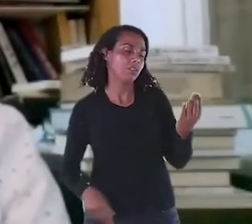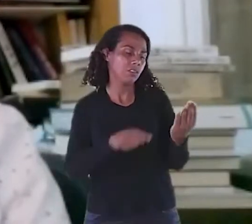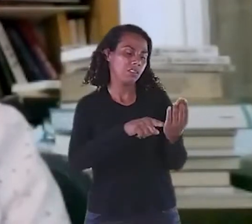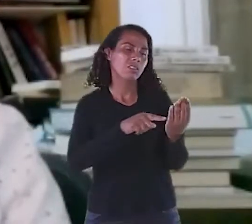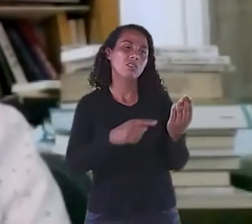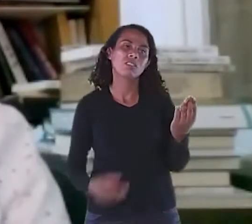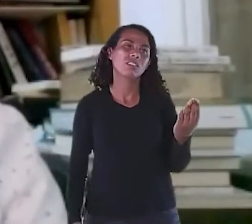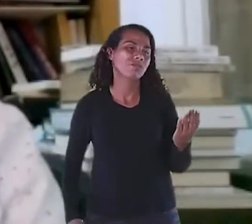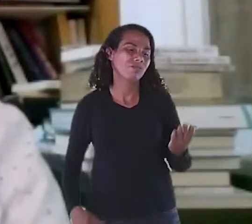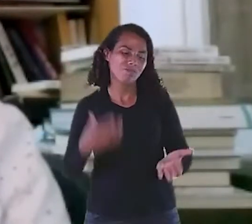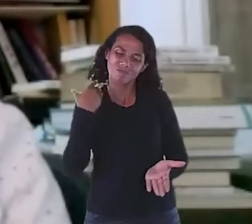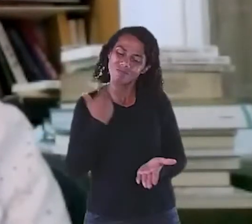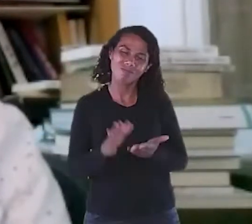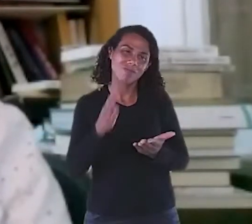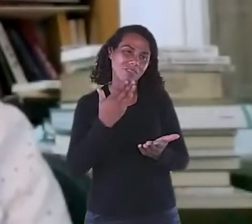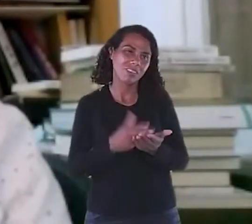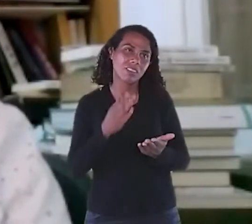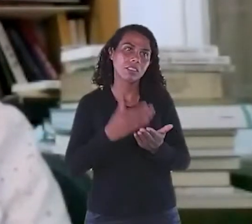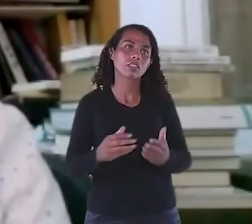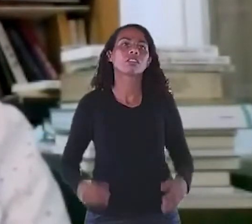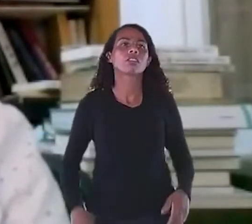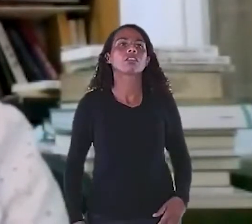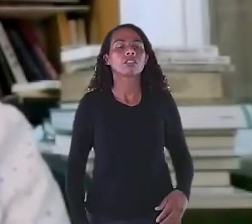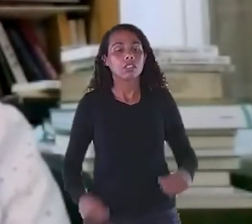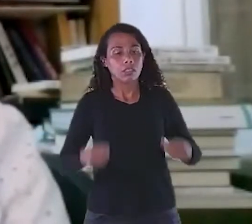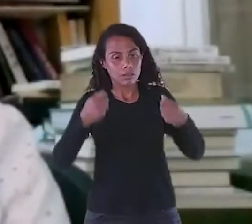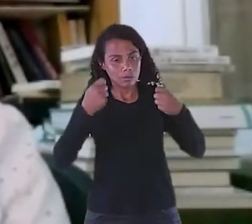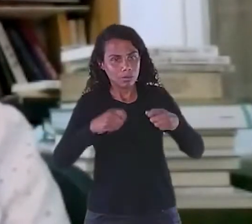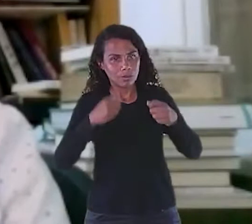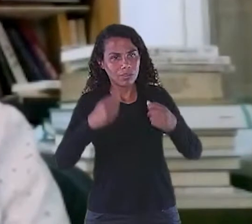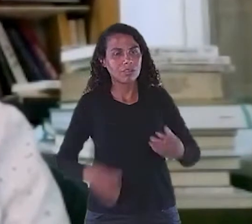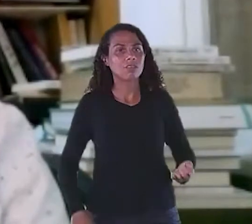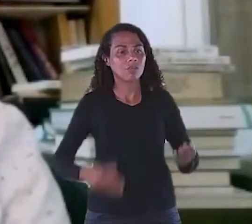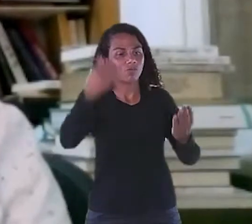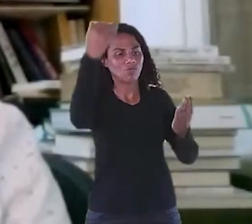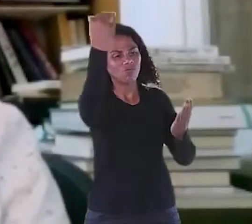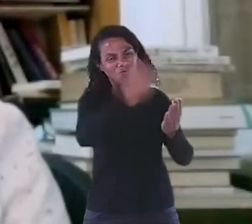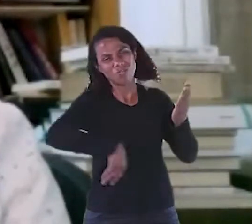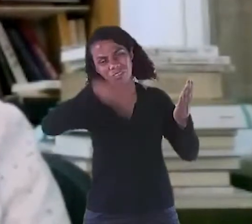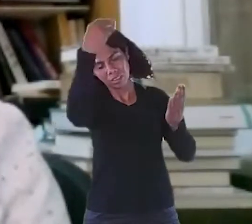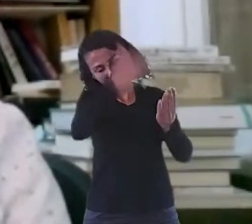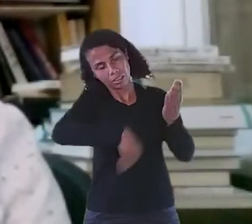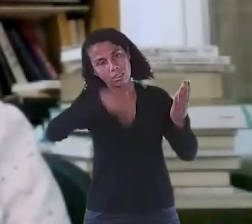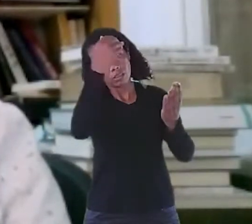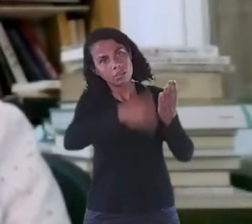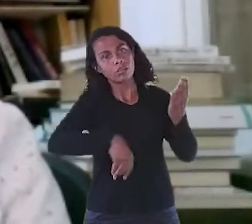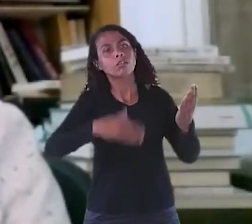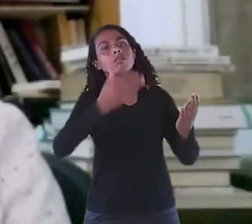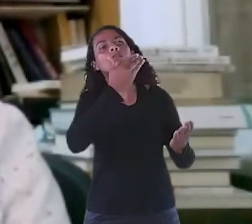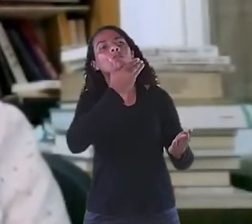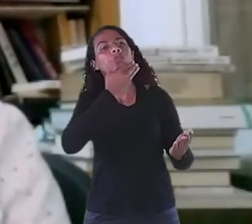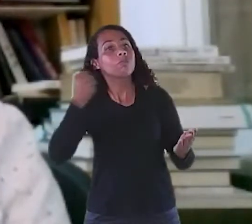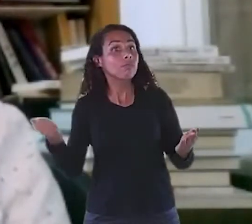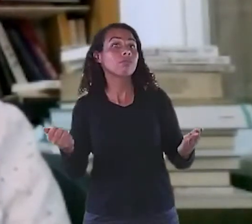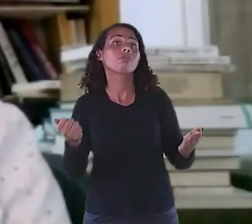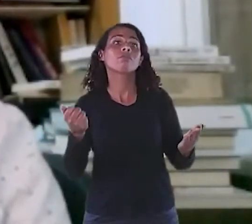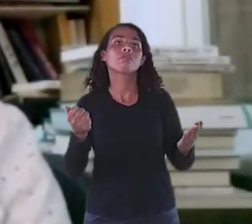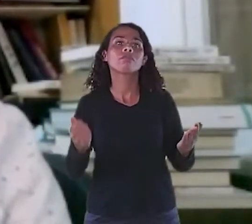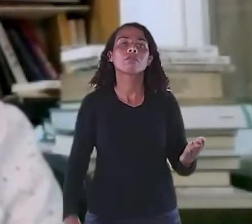ali, então, elas pediam para sair fora. Depois, crônicas